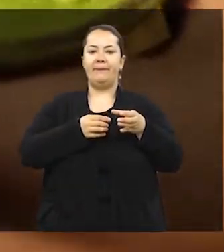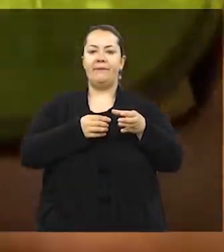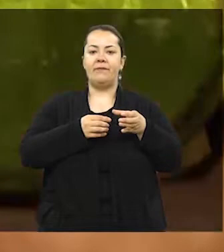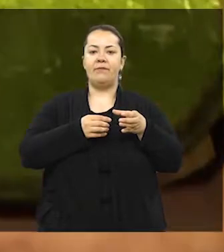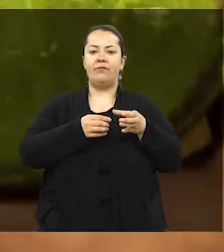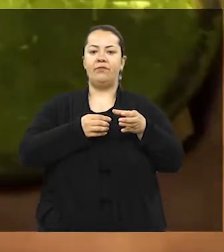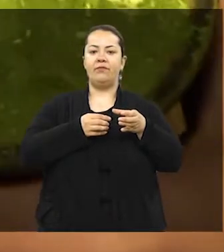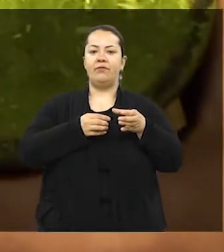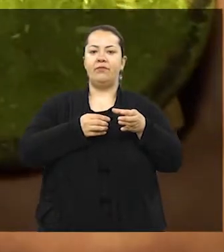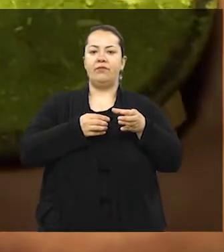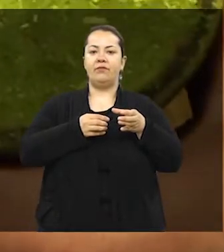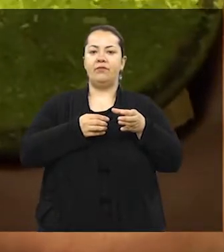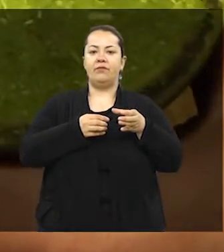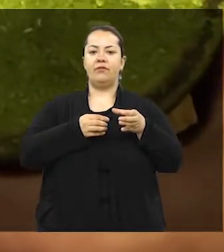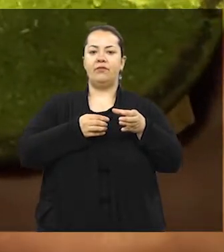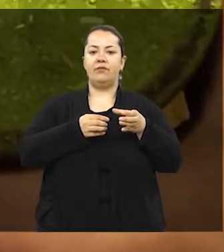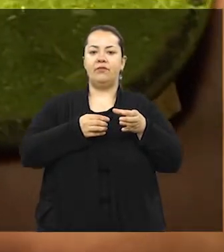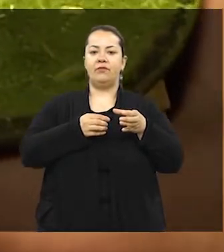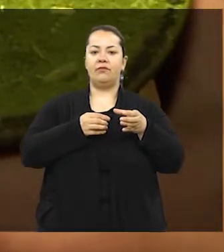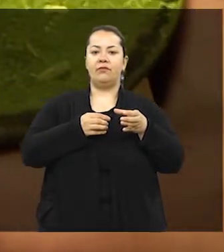Então, coloca-se.